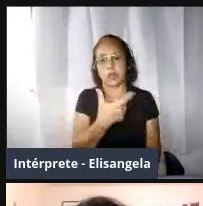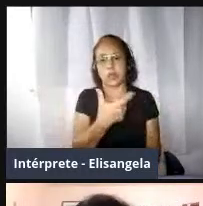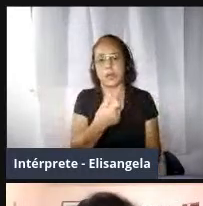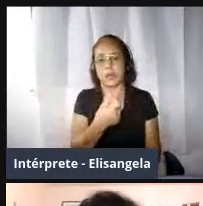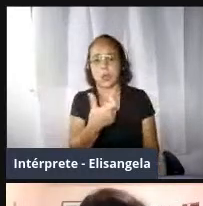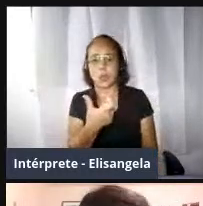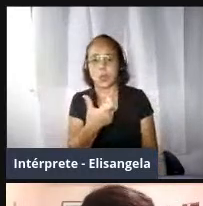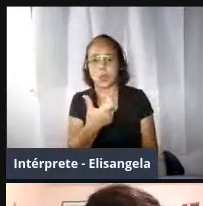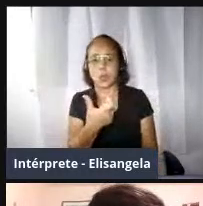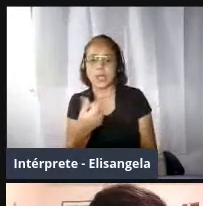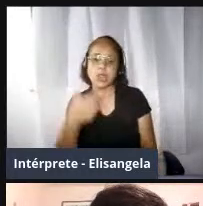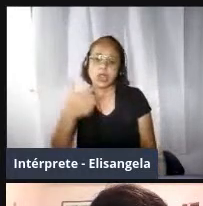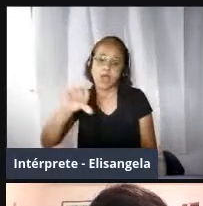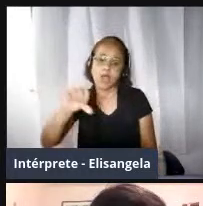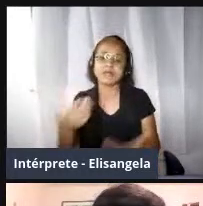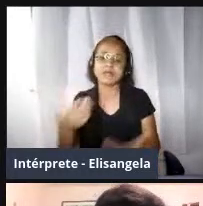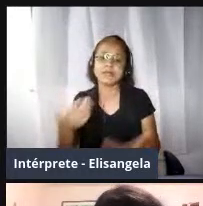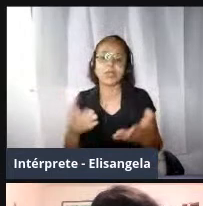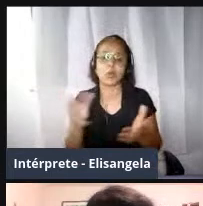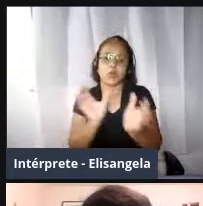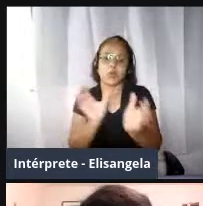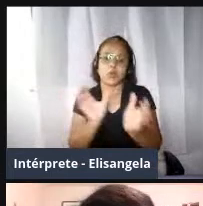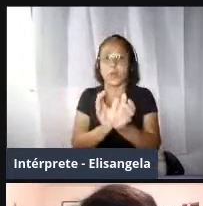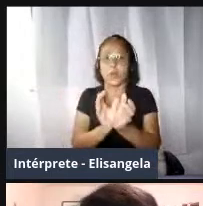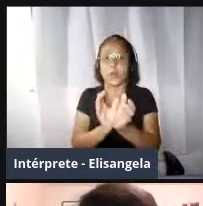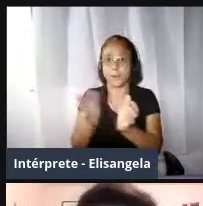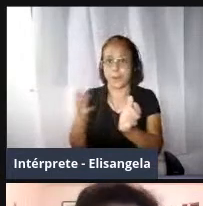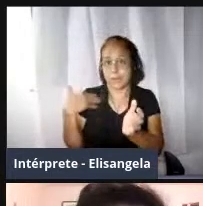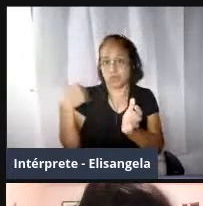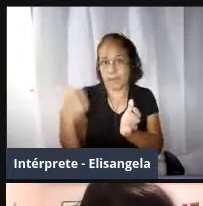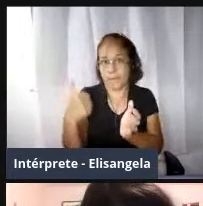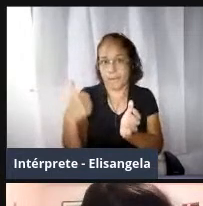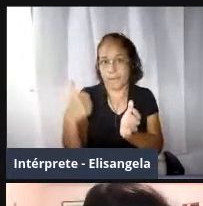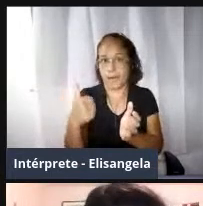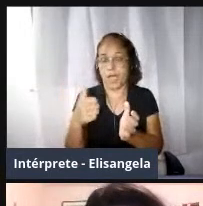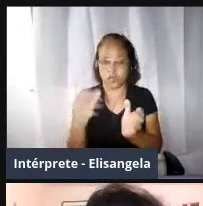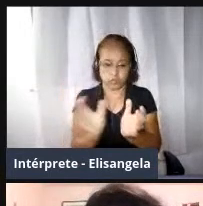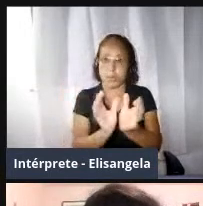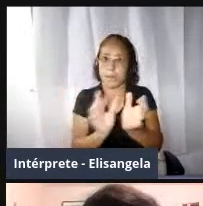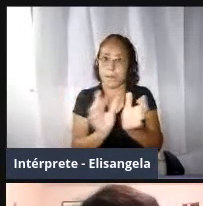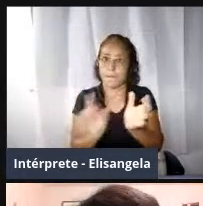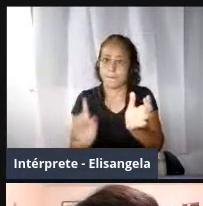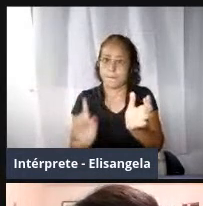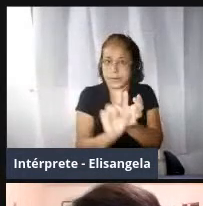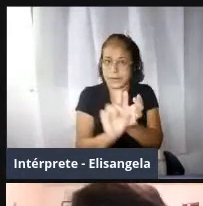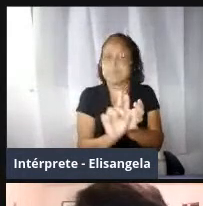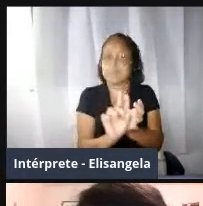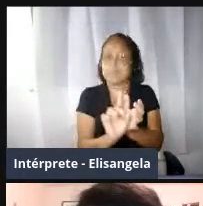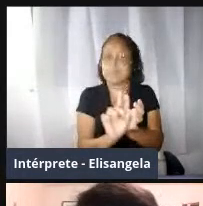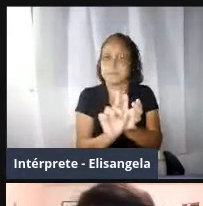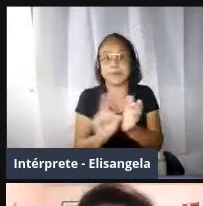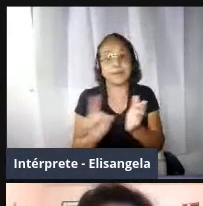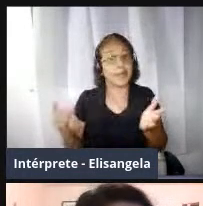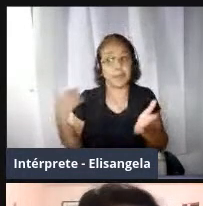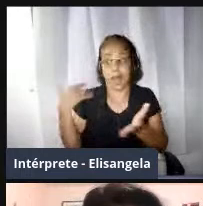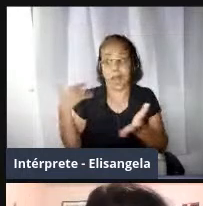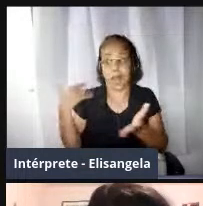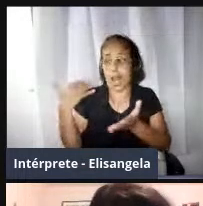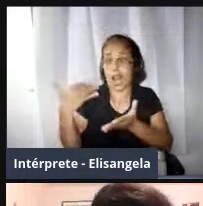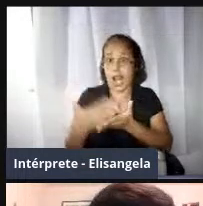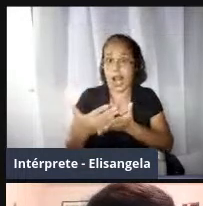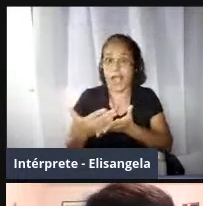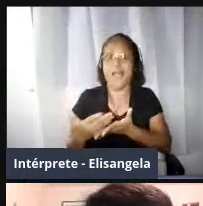Geno, né, esse grupo que o Zé Cláudio já me apresentou, né, eu continuo sendo parte dele até hoje, que foi